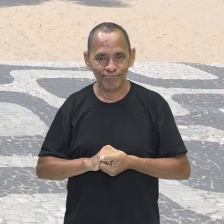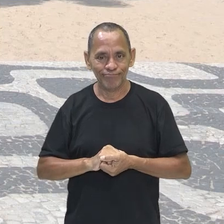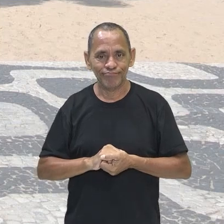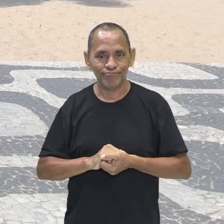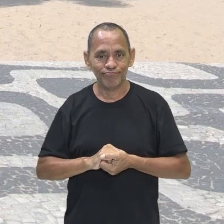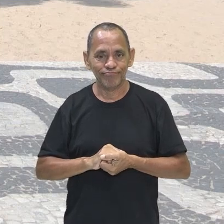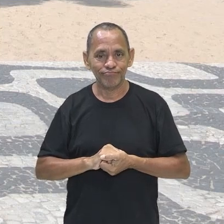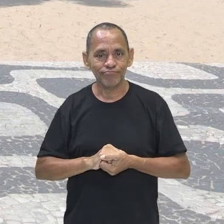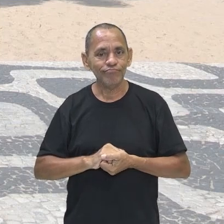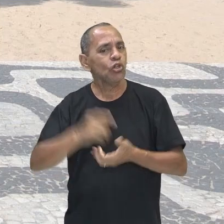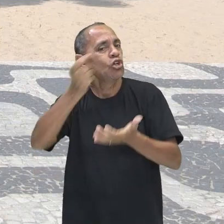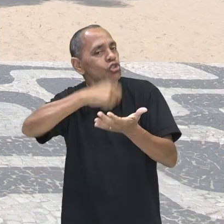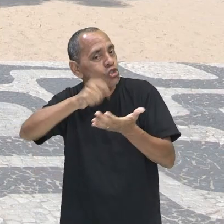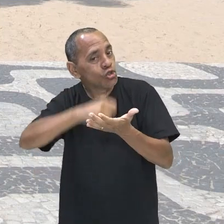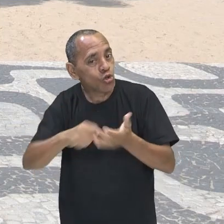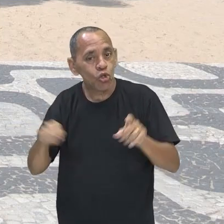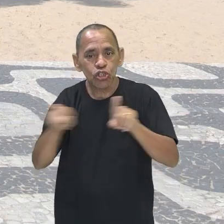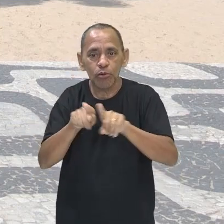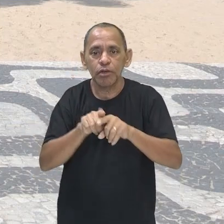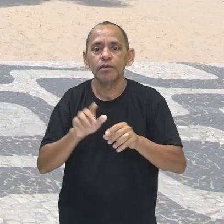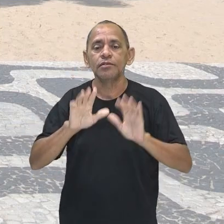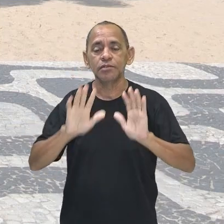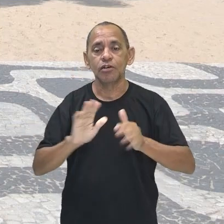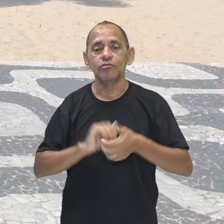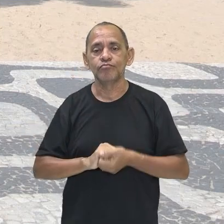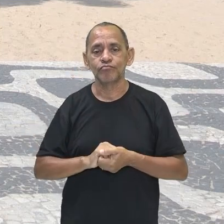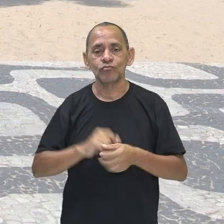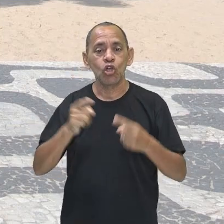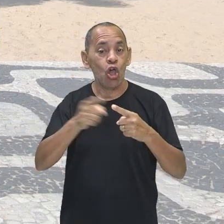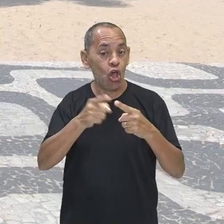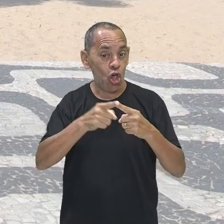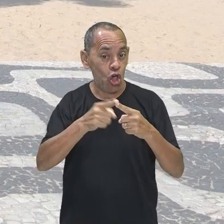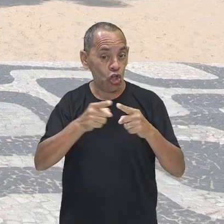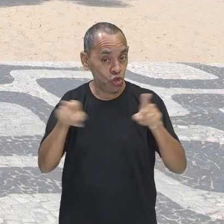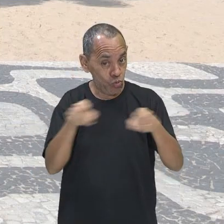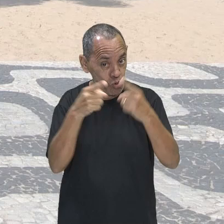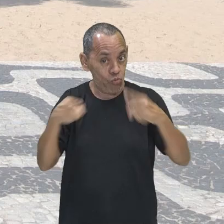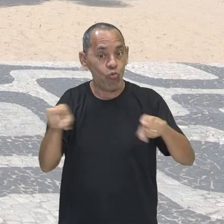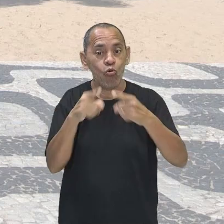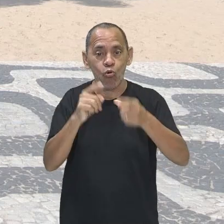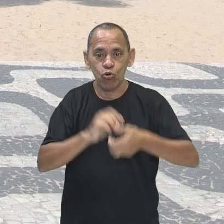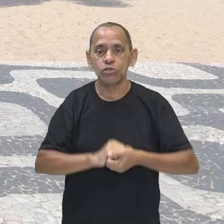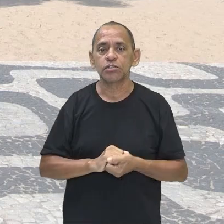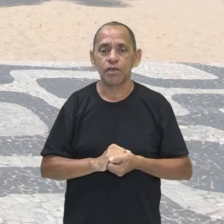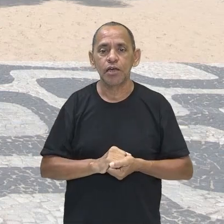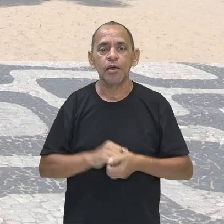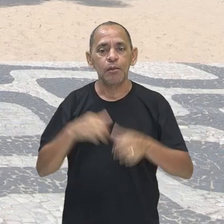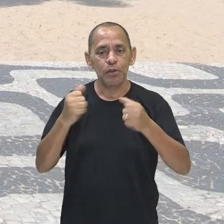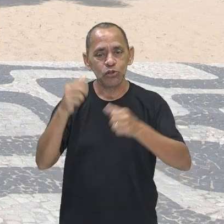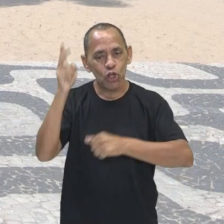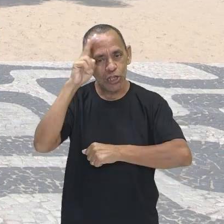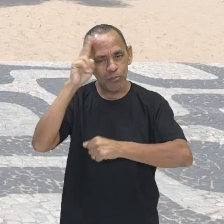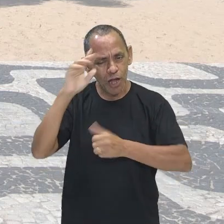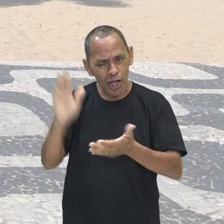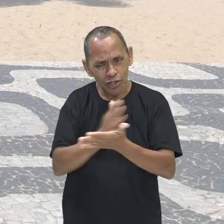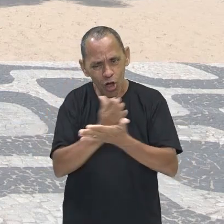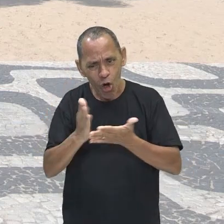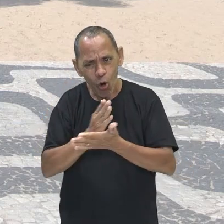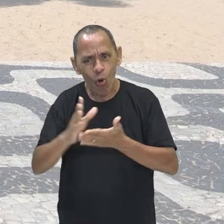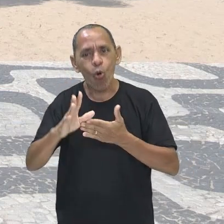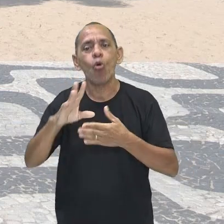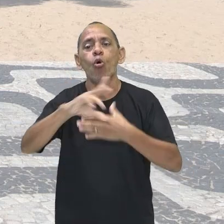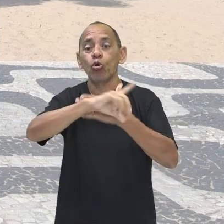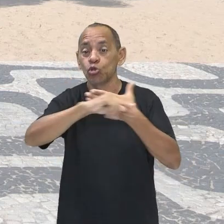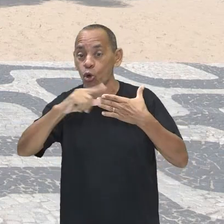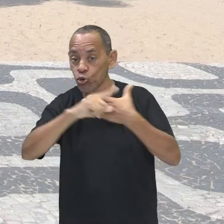vamos dizer, falar de bossa nova é não esquecer de alguns artistas que nós vamos estar vendo durante a nossa aula.